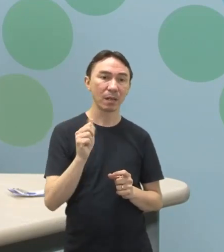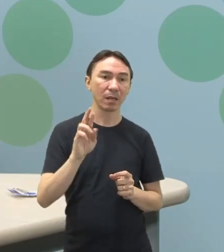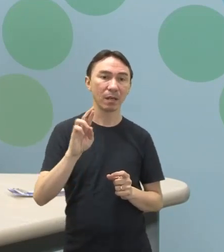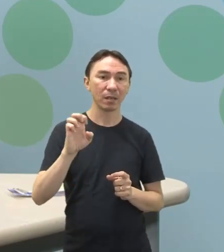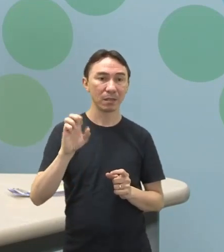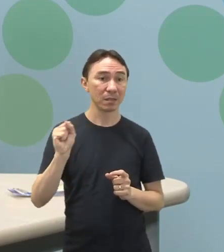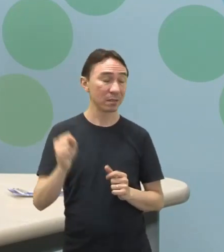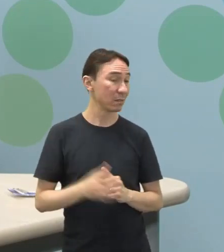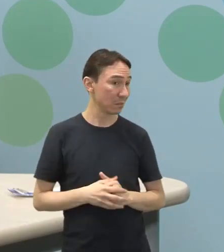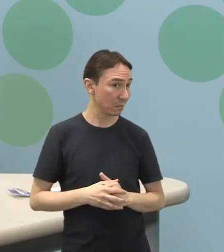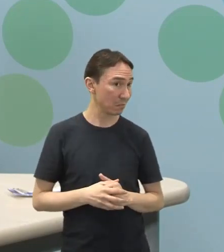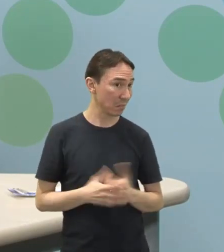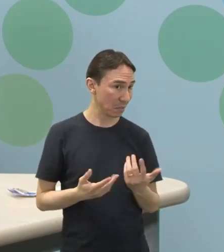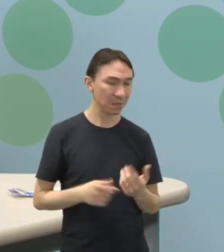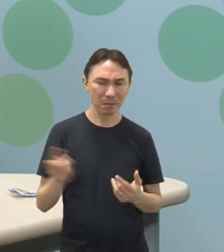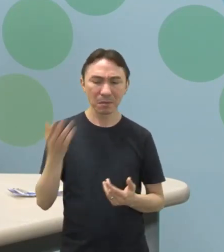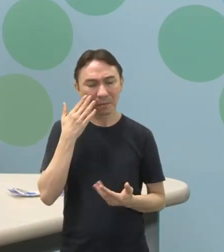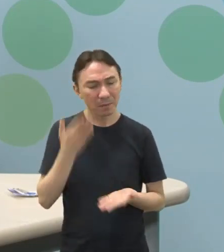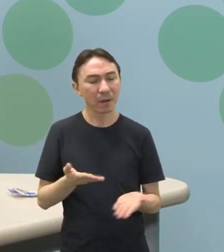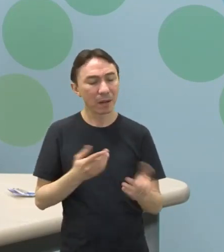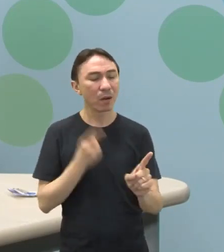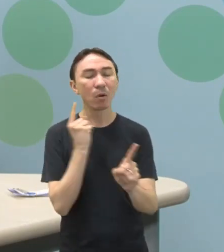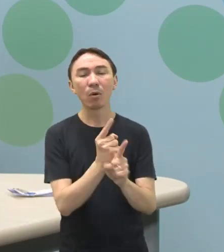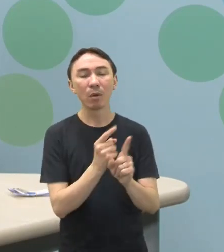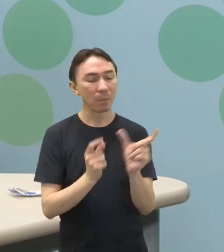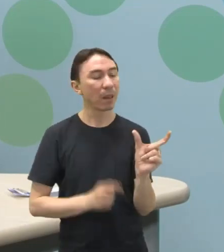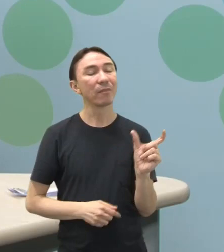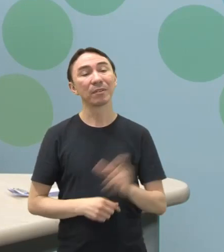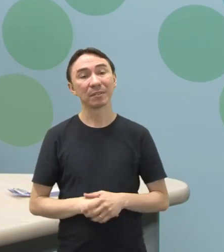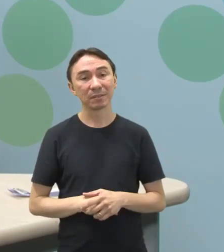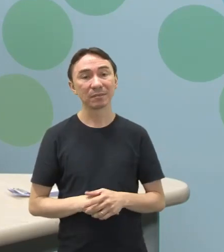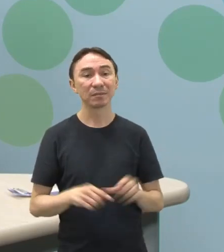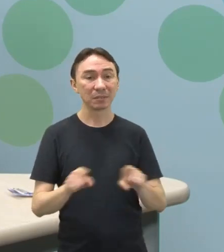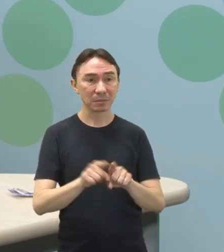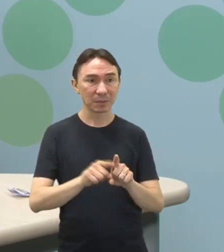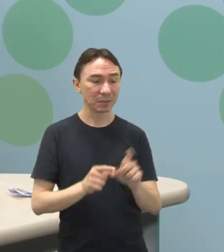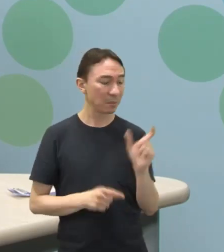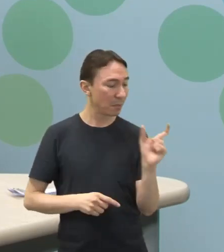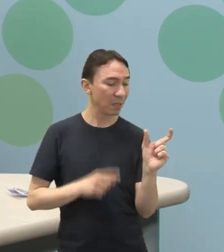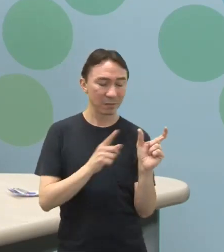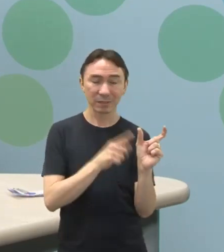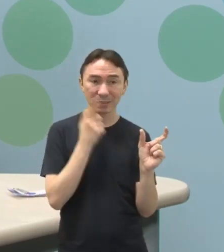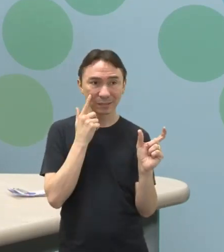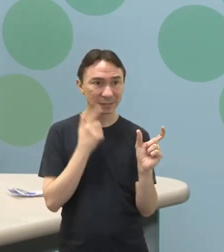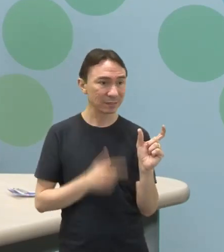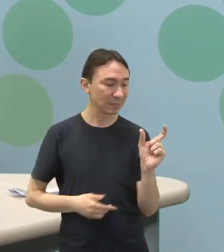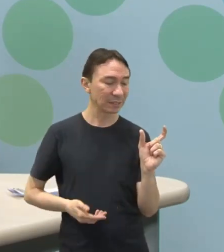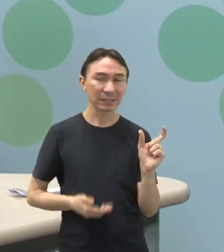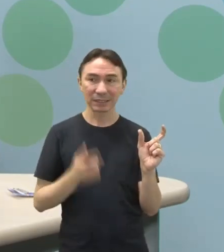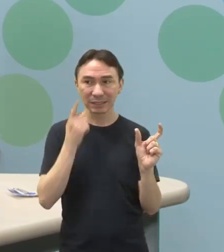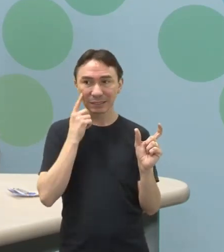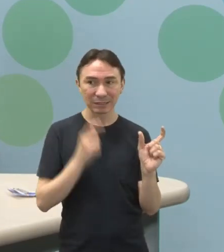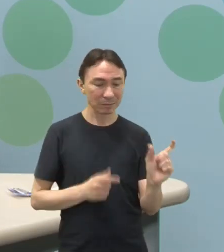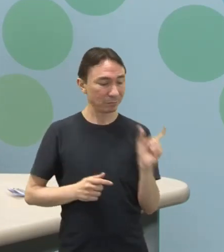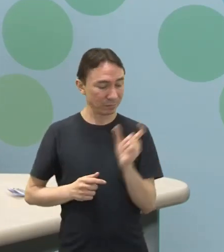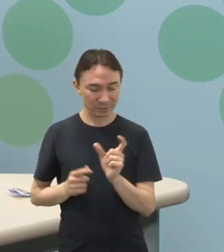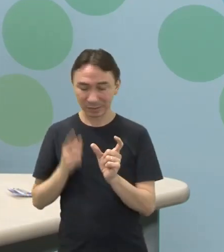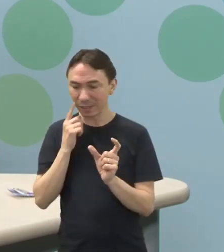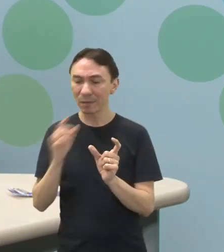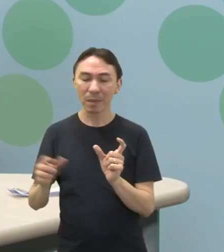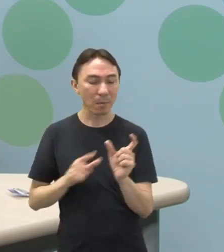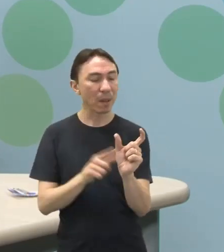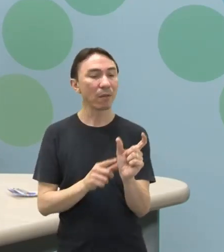uma outra abordagem é excluir algumas palavras e pedir para o estudante alocar da melhor forma a